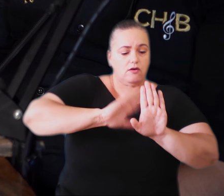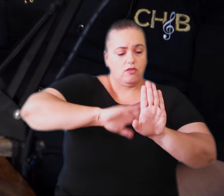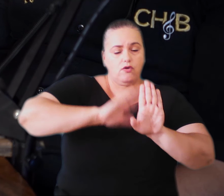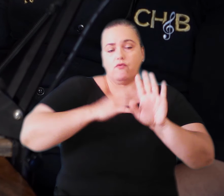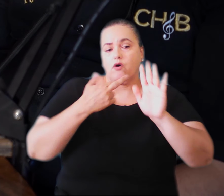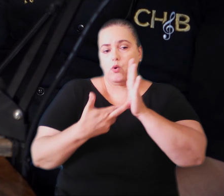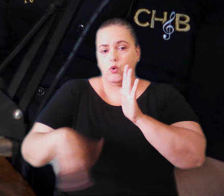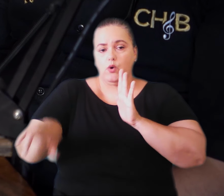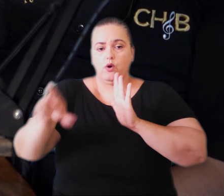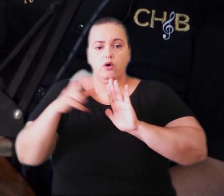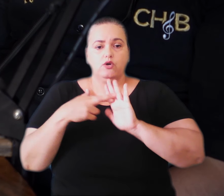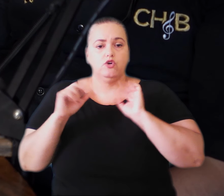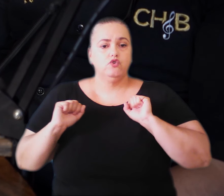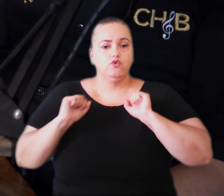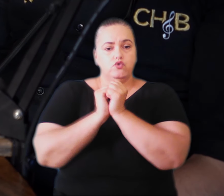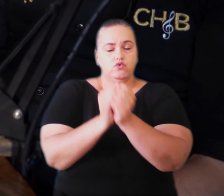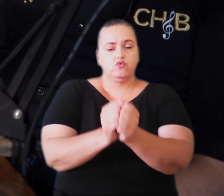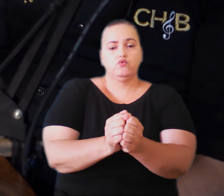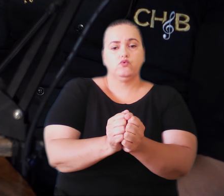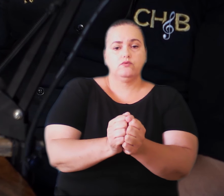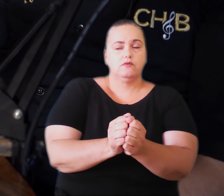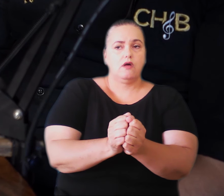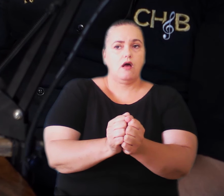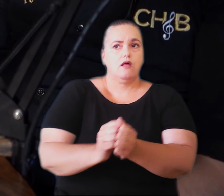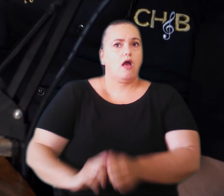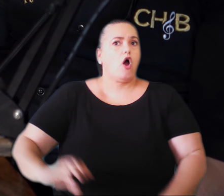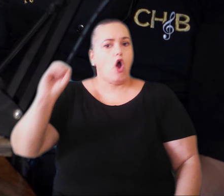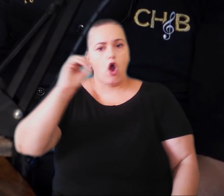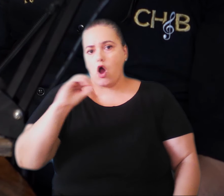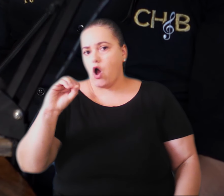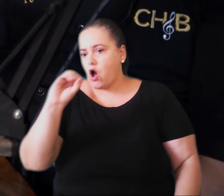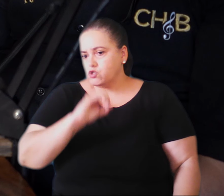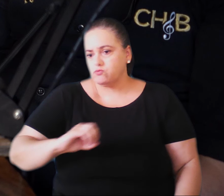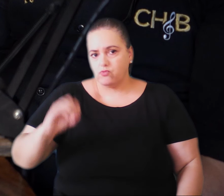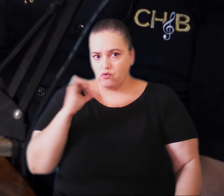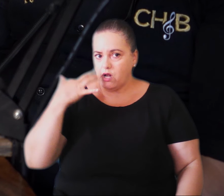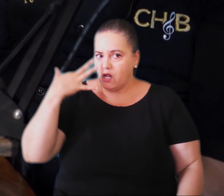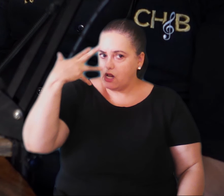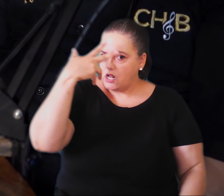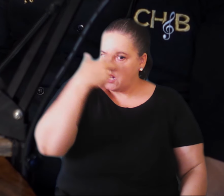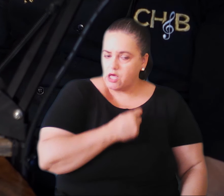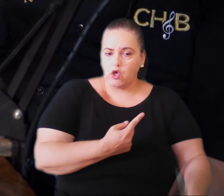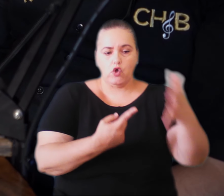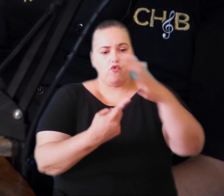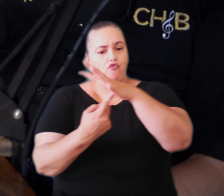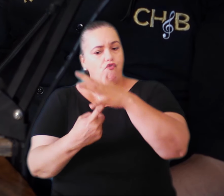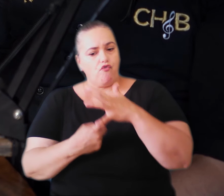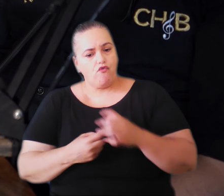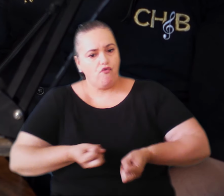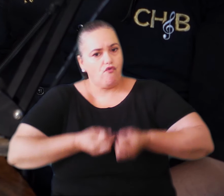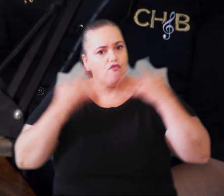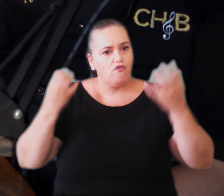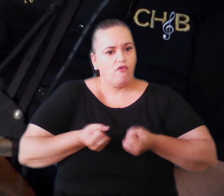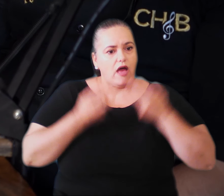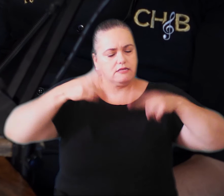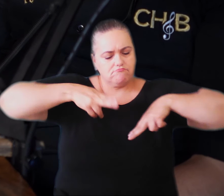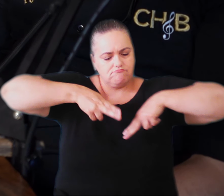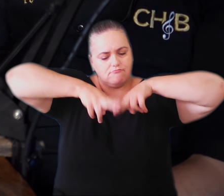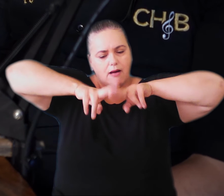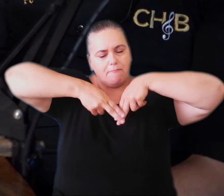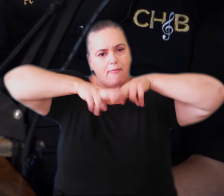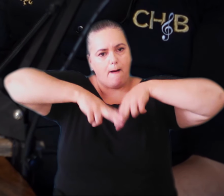registrado junto. E um Galpão Crioulo seria de um porte muito lindo, de repente, pegar uma feira, uma festa, uma praça bonita,